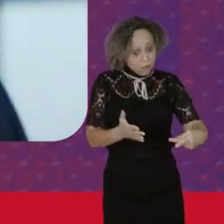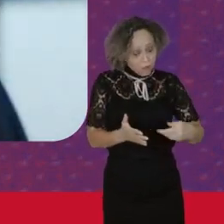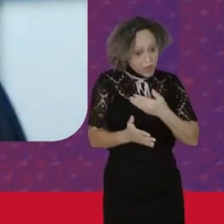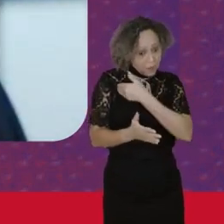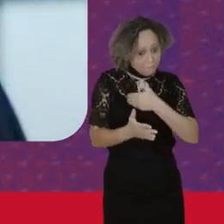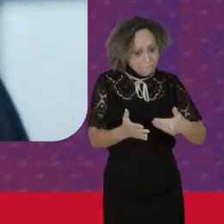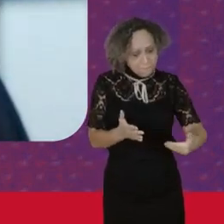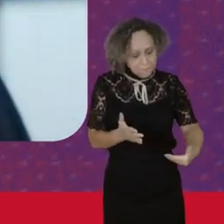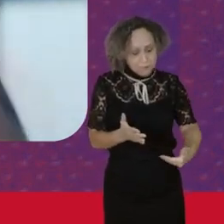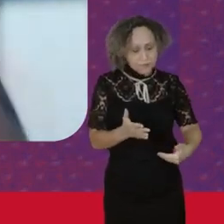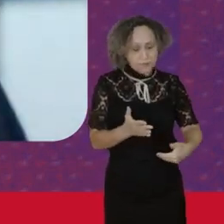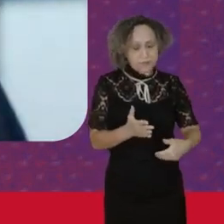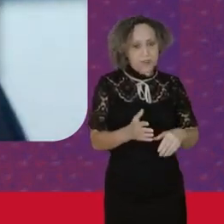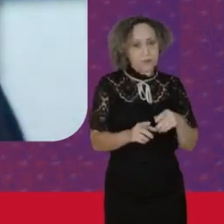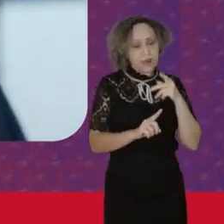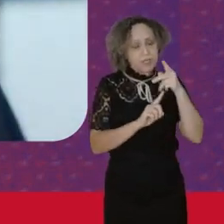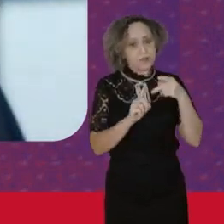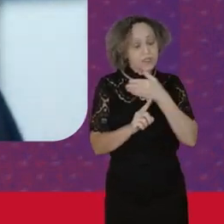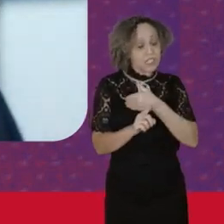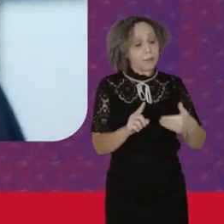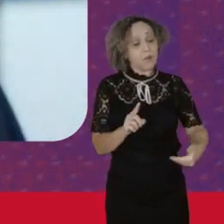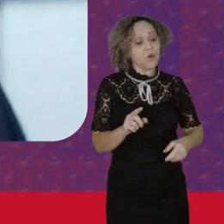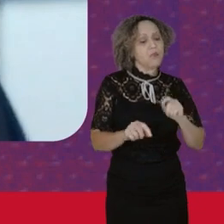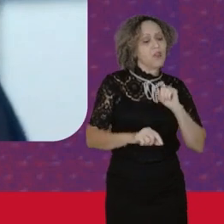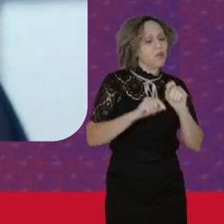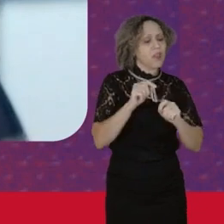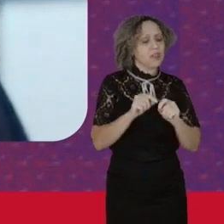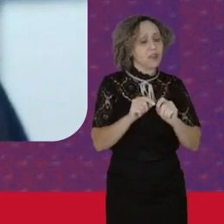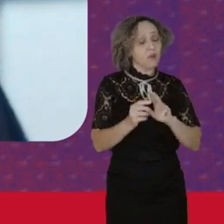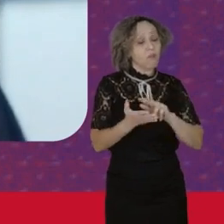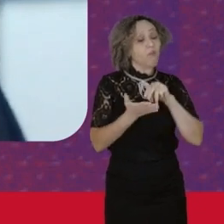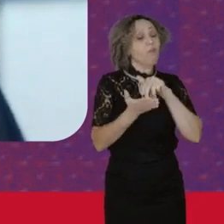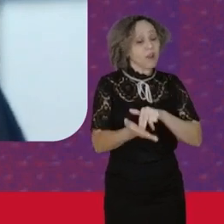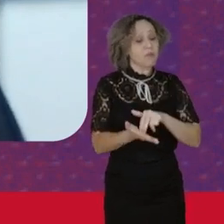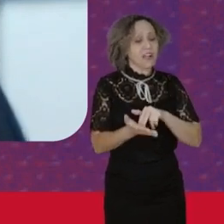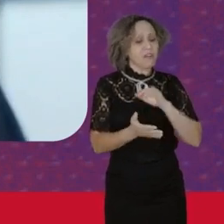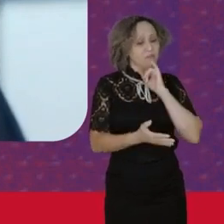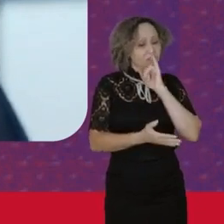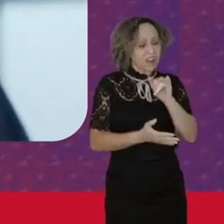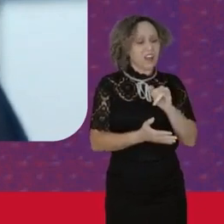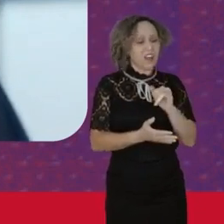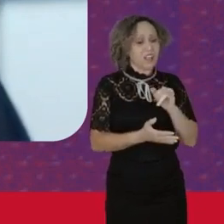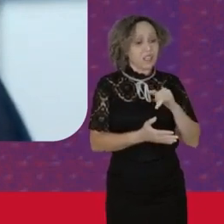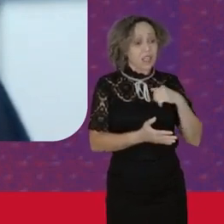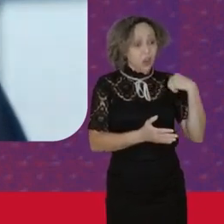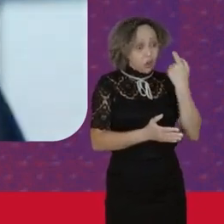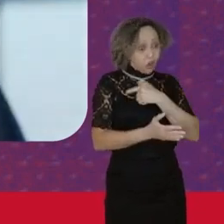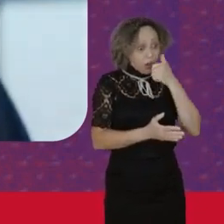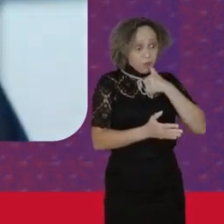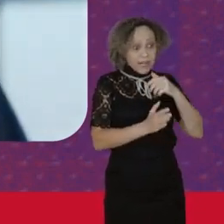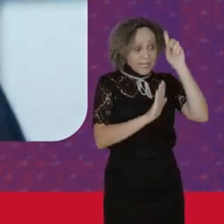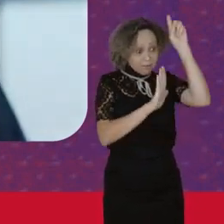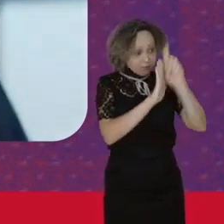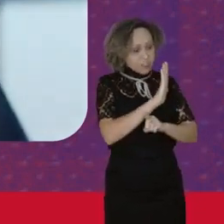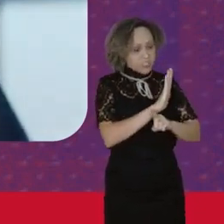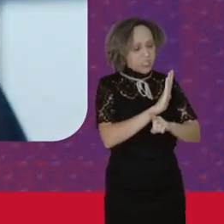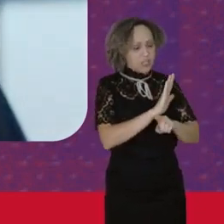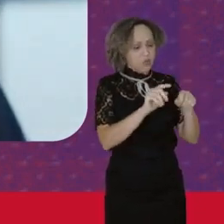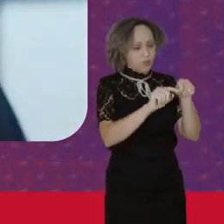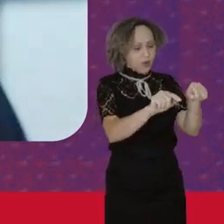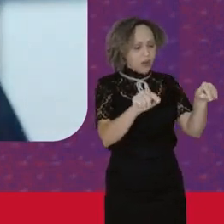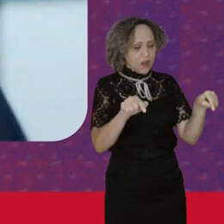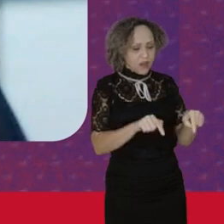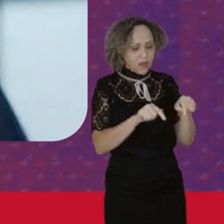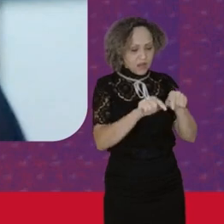se levar em conta. Então, afirmar o direito de nós mulheres à terra é essencial. E, para mim, é esse ato, né? Esse